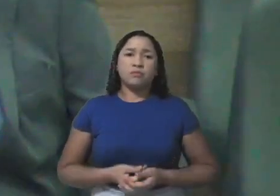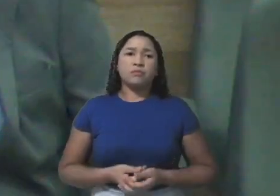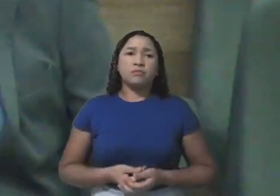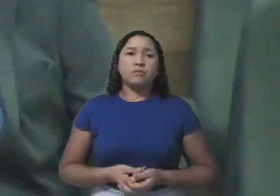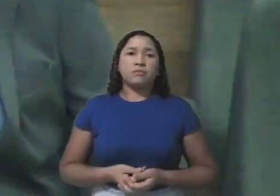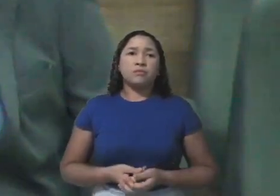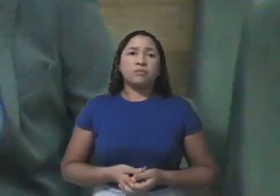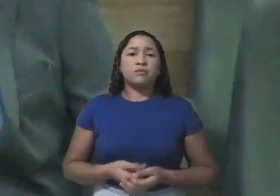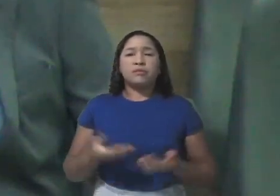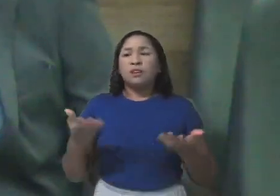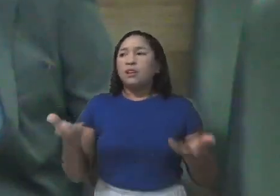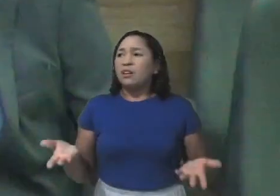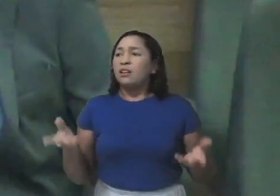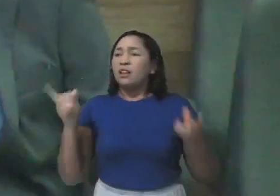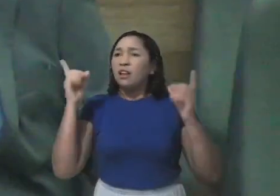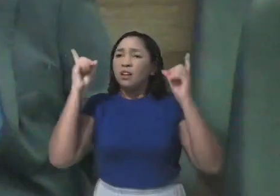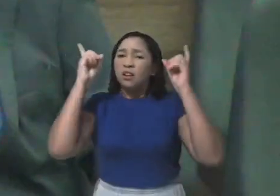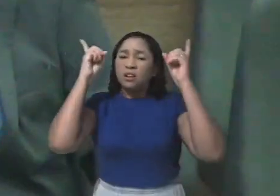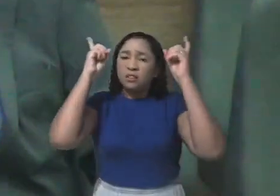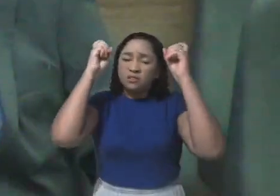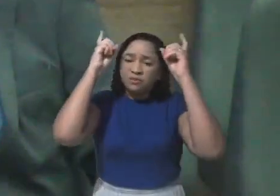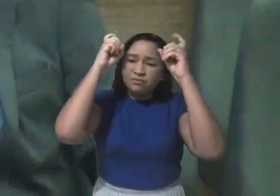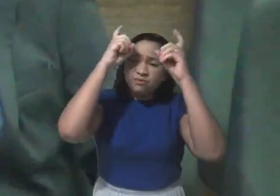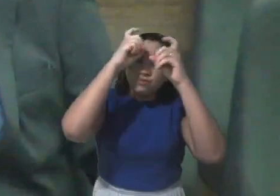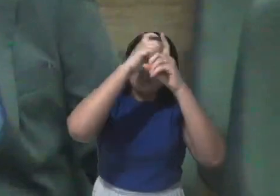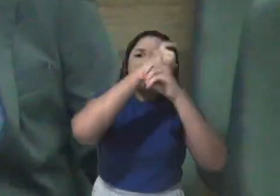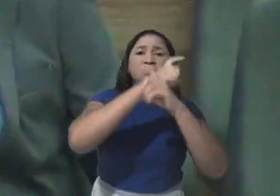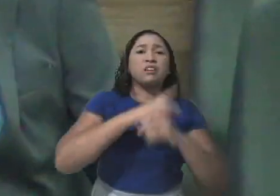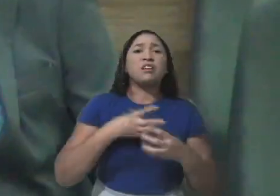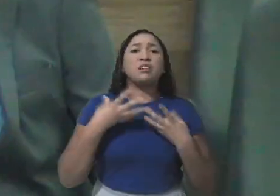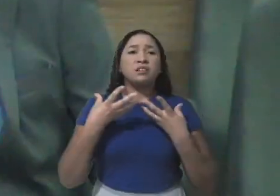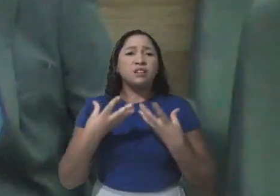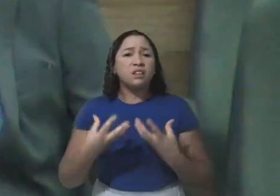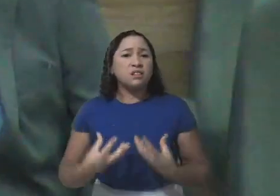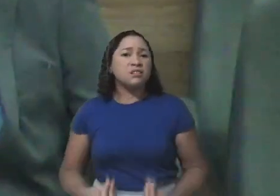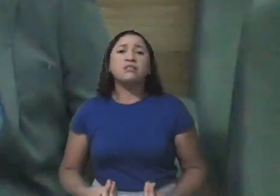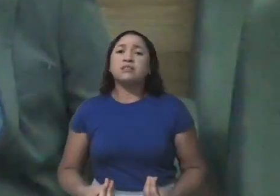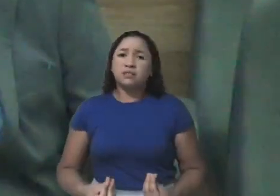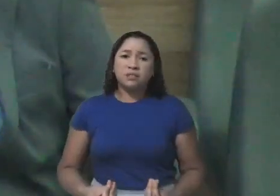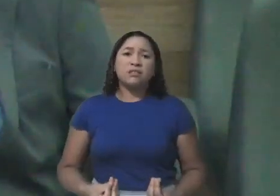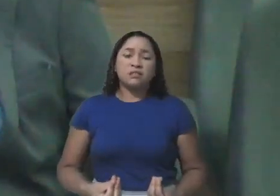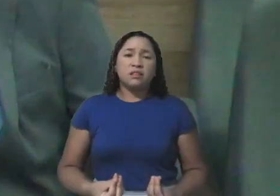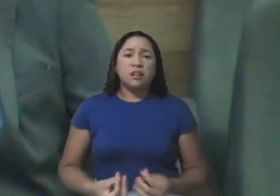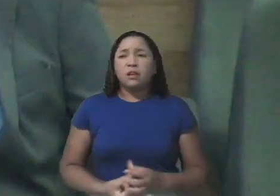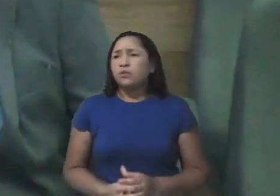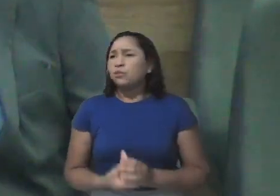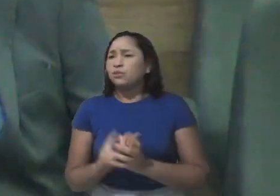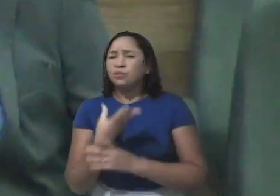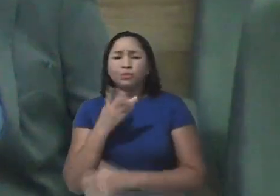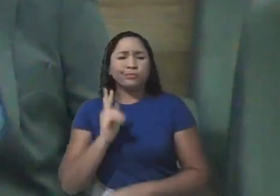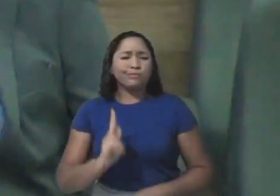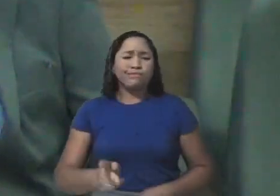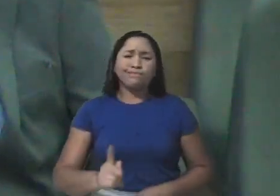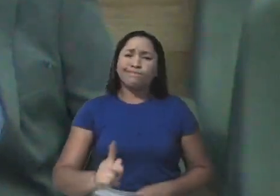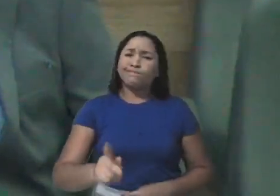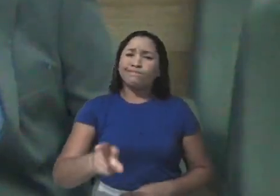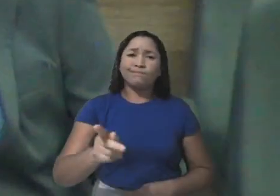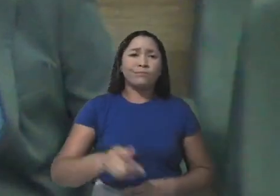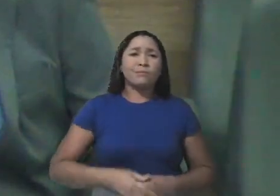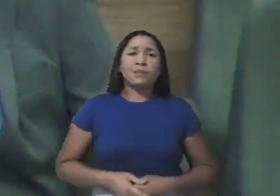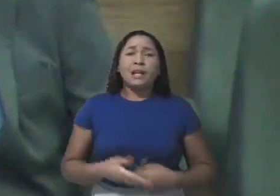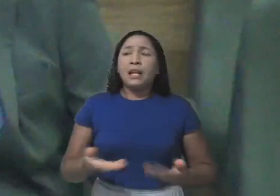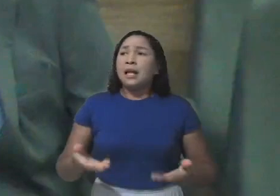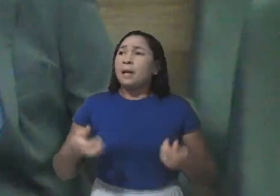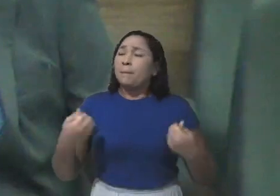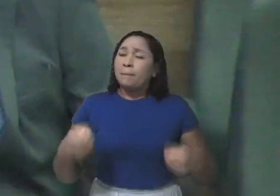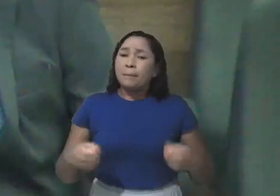Então, as dificuldades de interpretação continuam surgindo. E é necessário que os credos